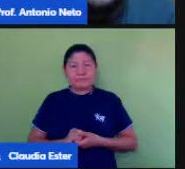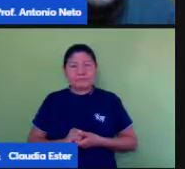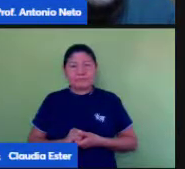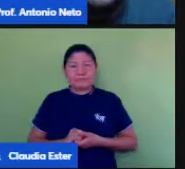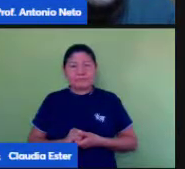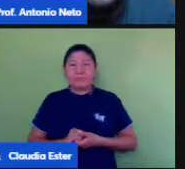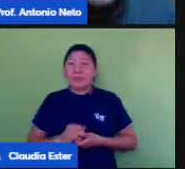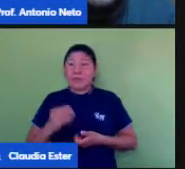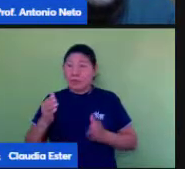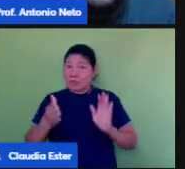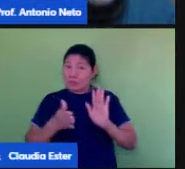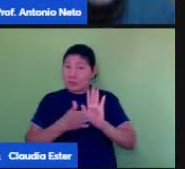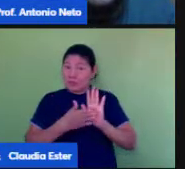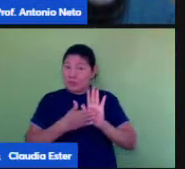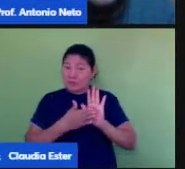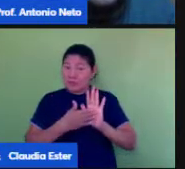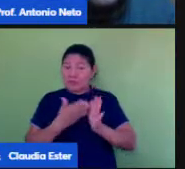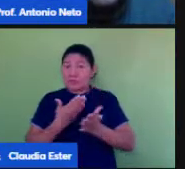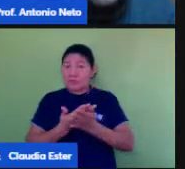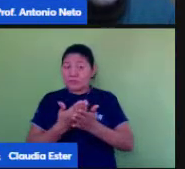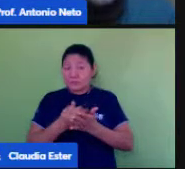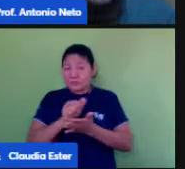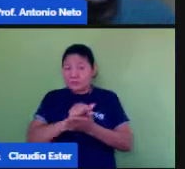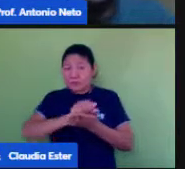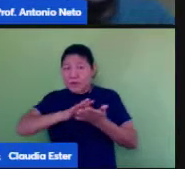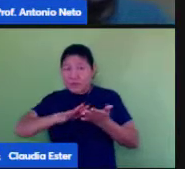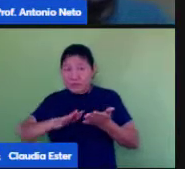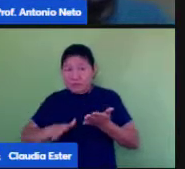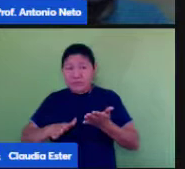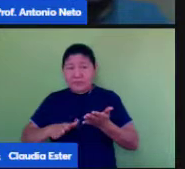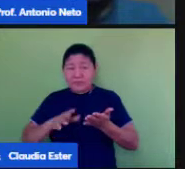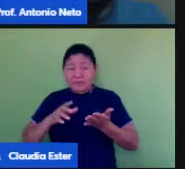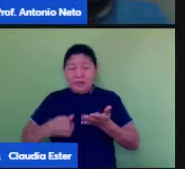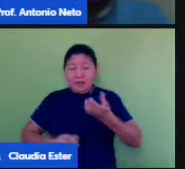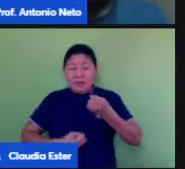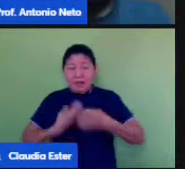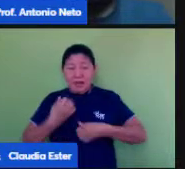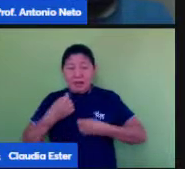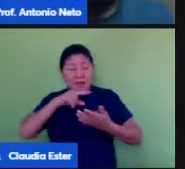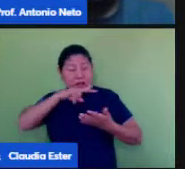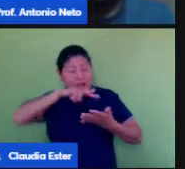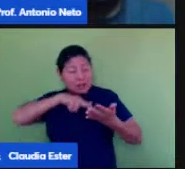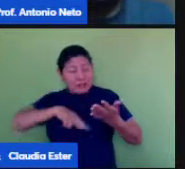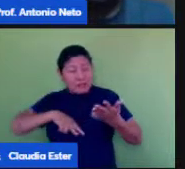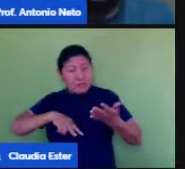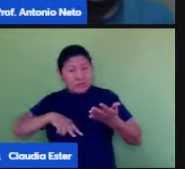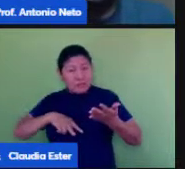Como proposta, na primeira atividade, a leitura do poema Problema e